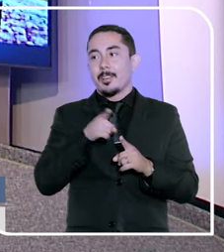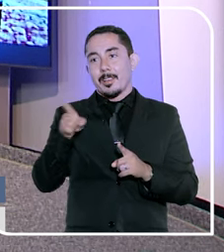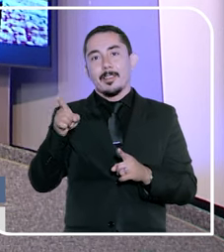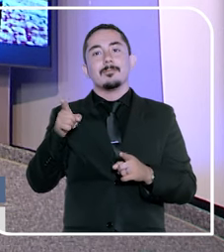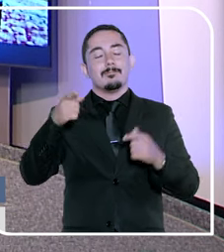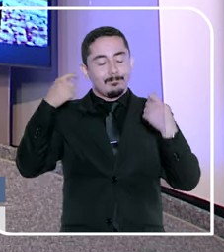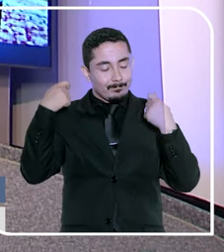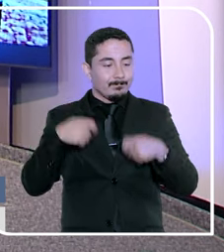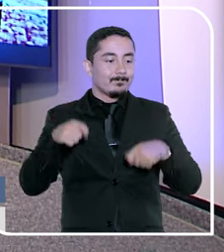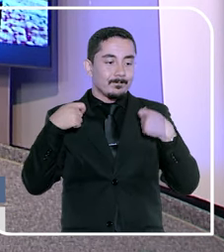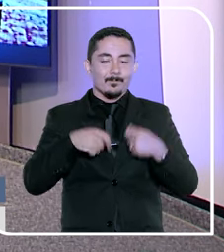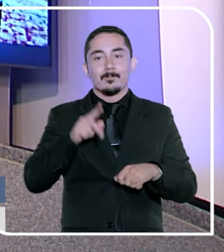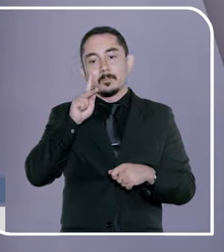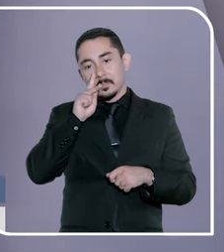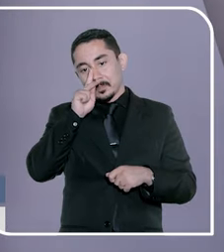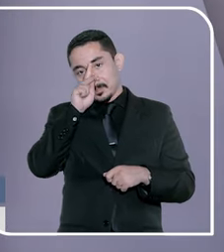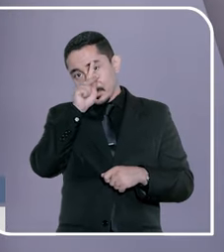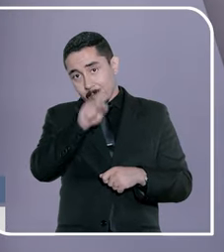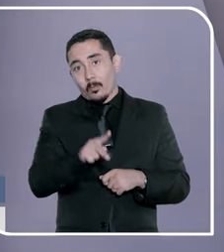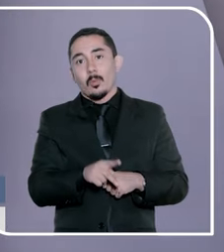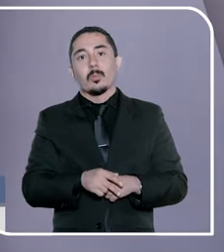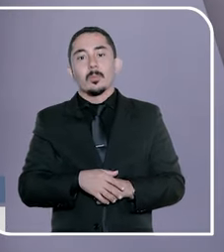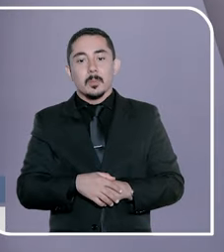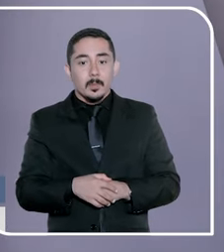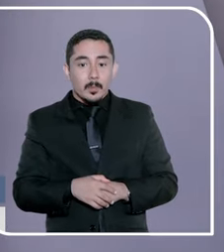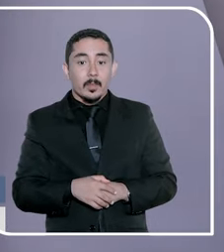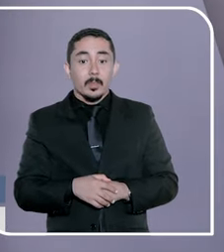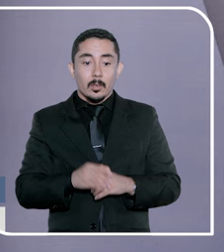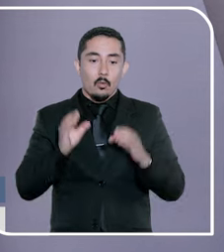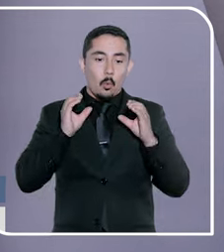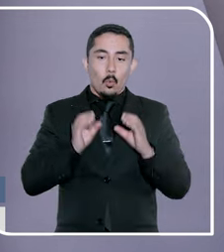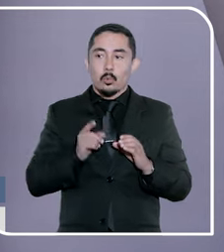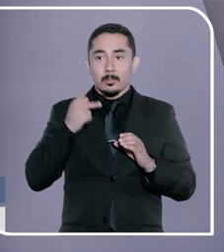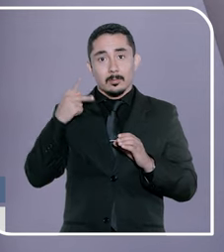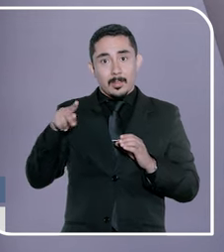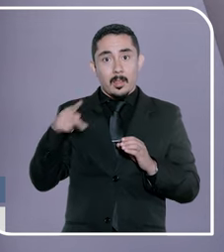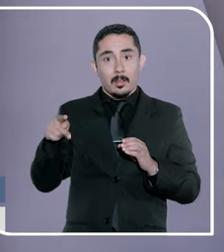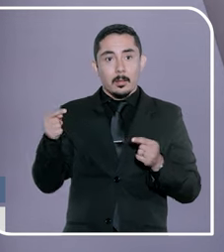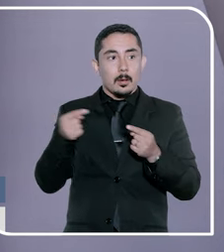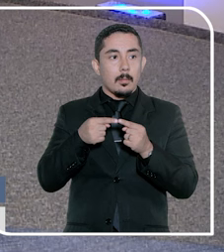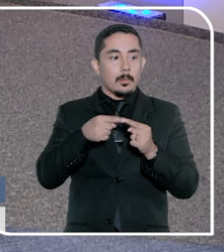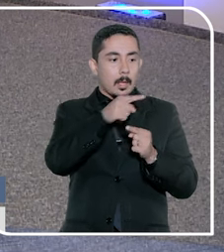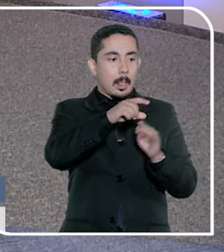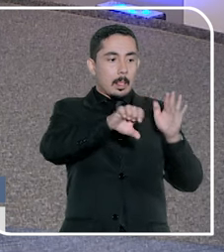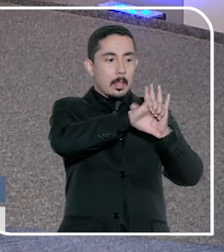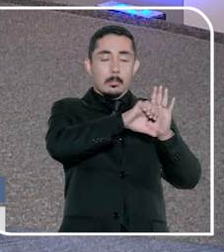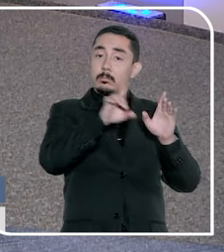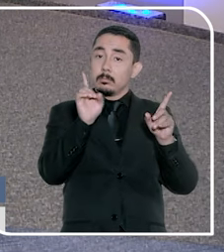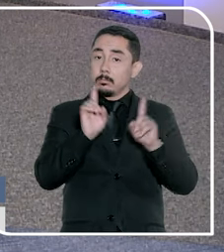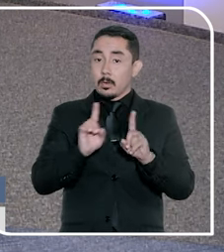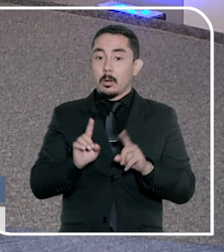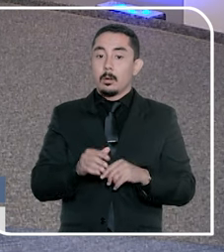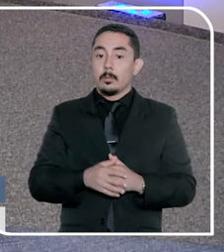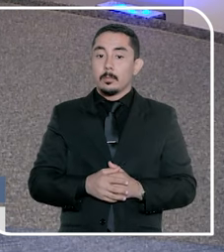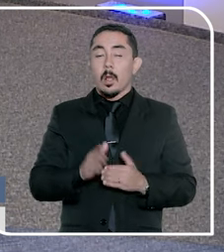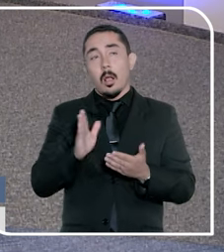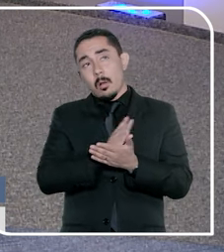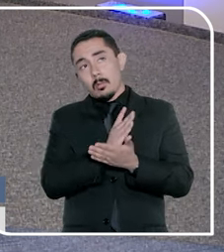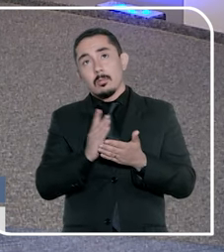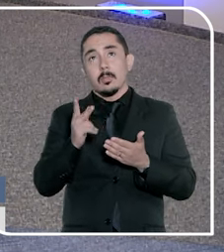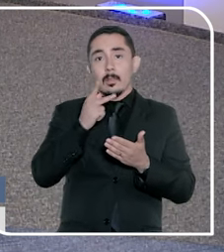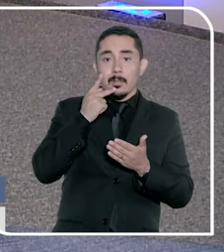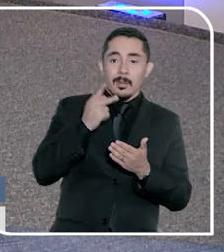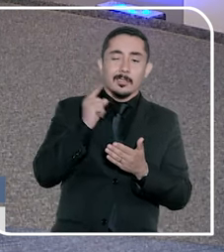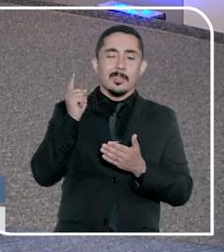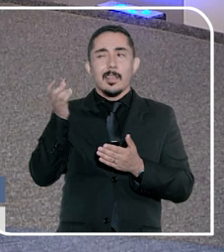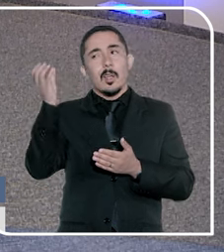justifica aquela conduta que portanto retirou o caráter ilícito alguns poderiam falar também de ausência de culpabilidade né